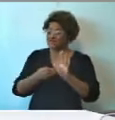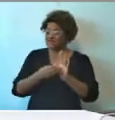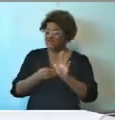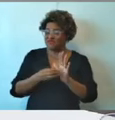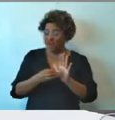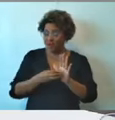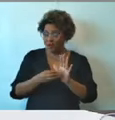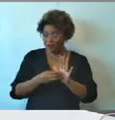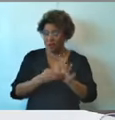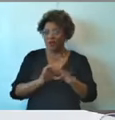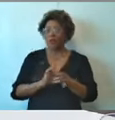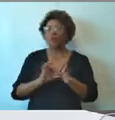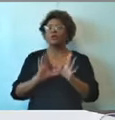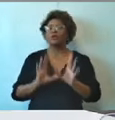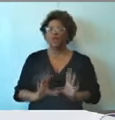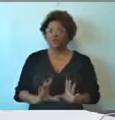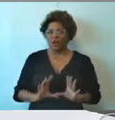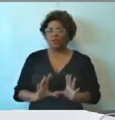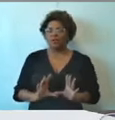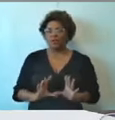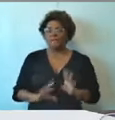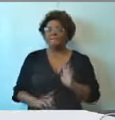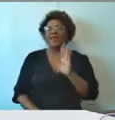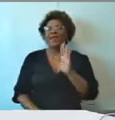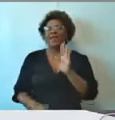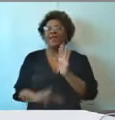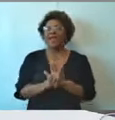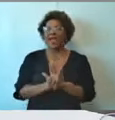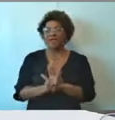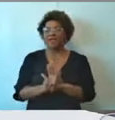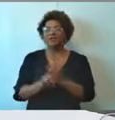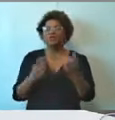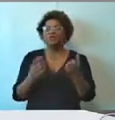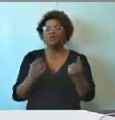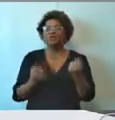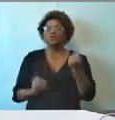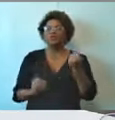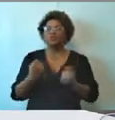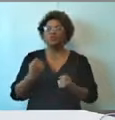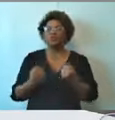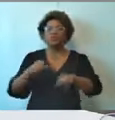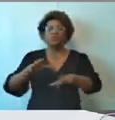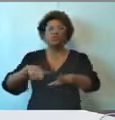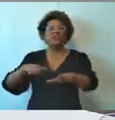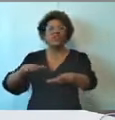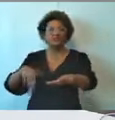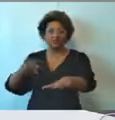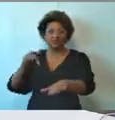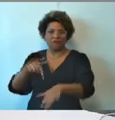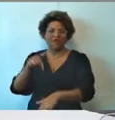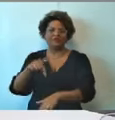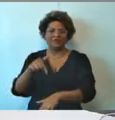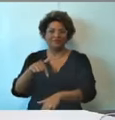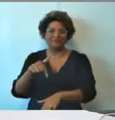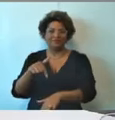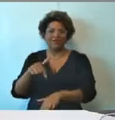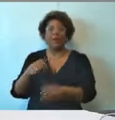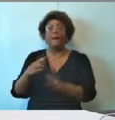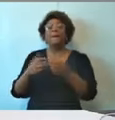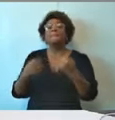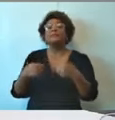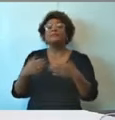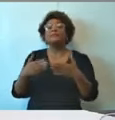pela legislação de trânsito de implantação, a não ser na condição de precária. É uma autorização que você pede ao